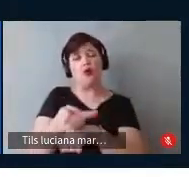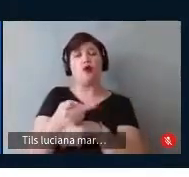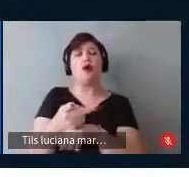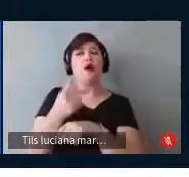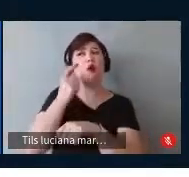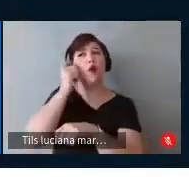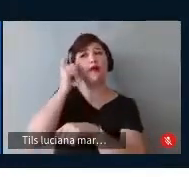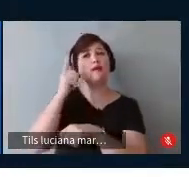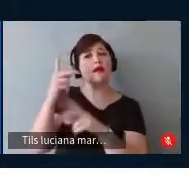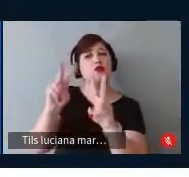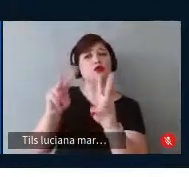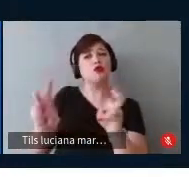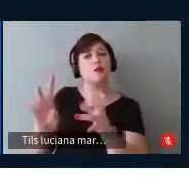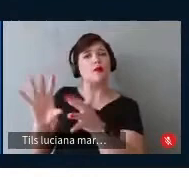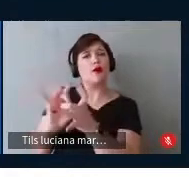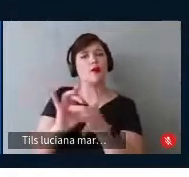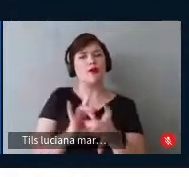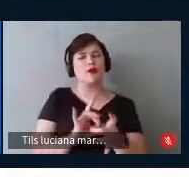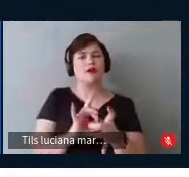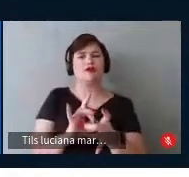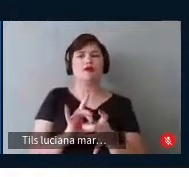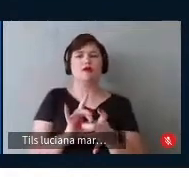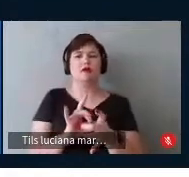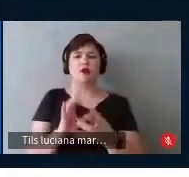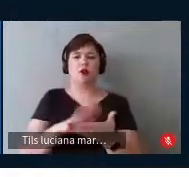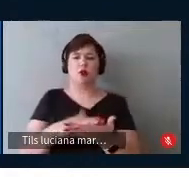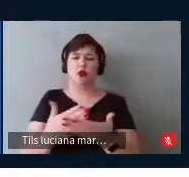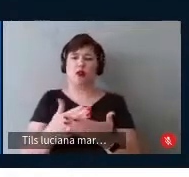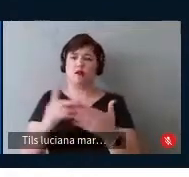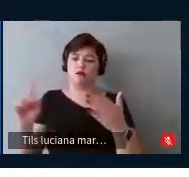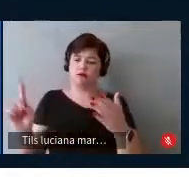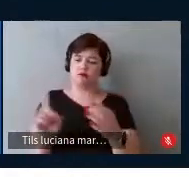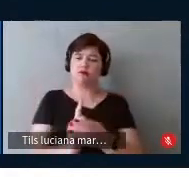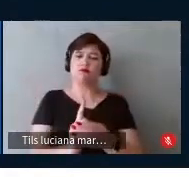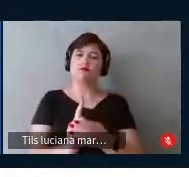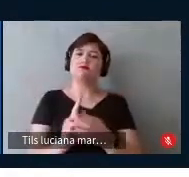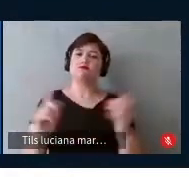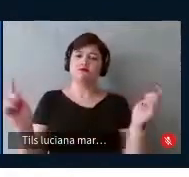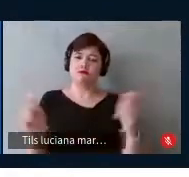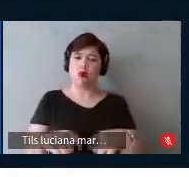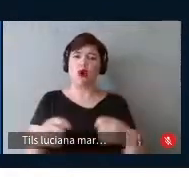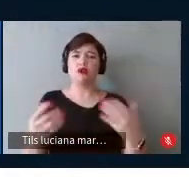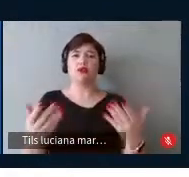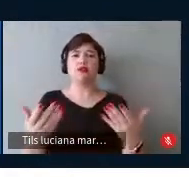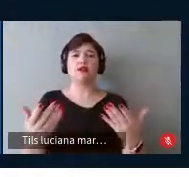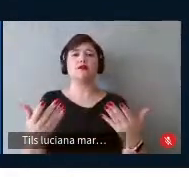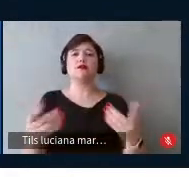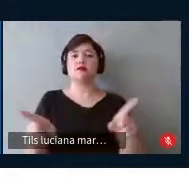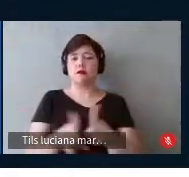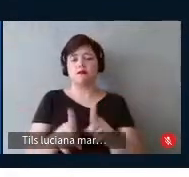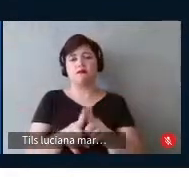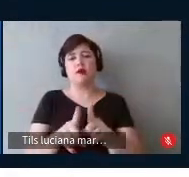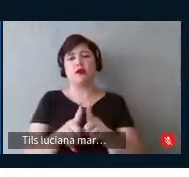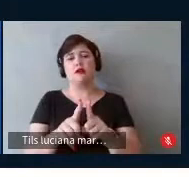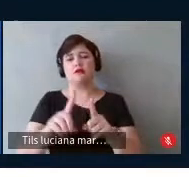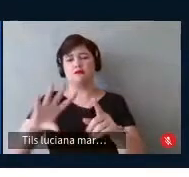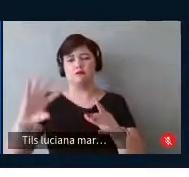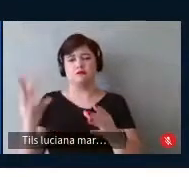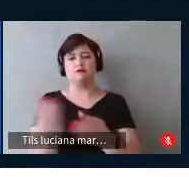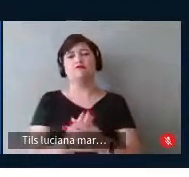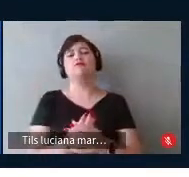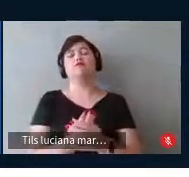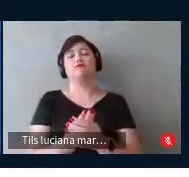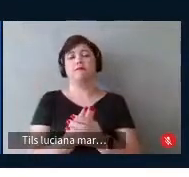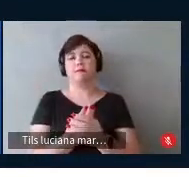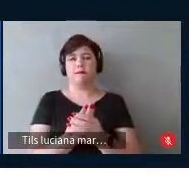ideia dessa contextualização na qual o intérprete está inserido e que ele possa fazer parte, que ele